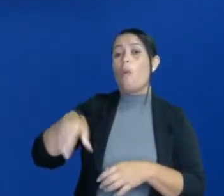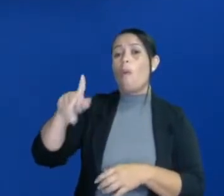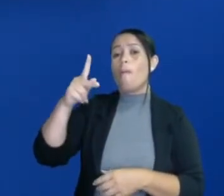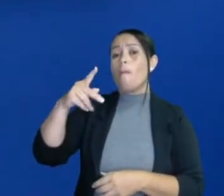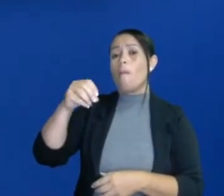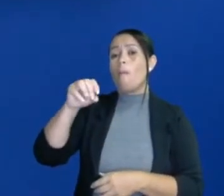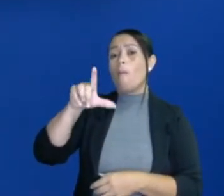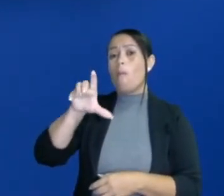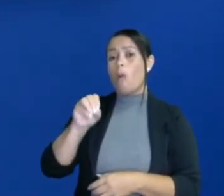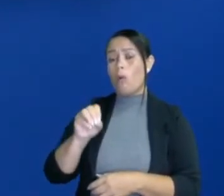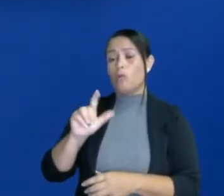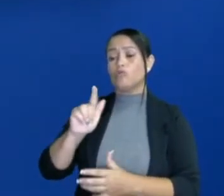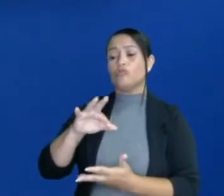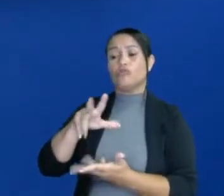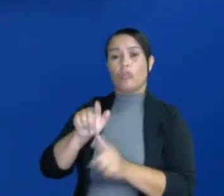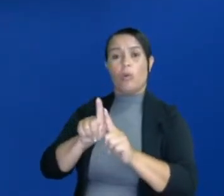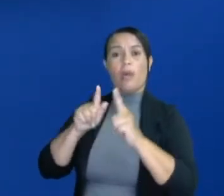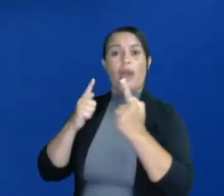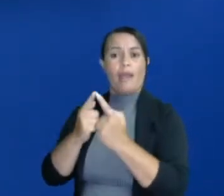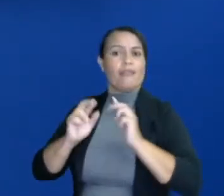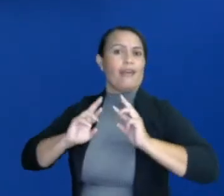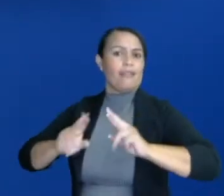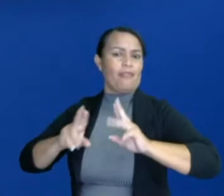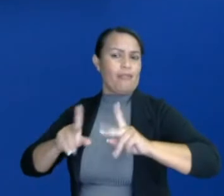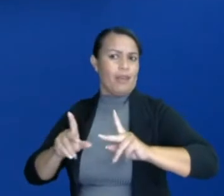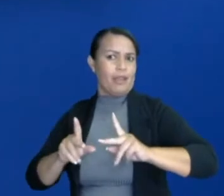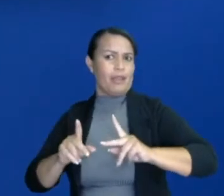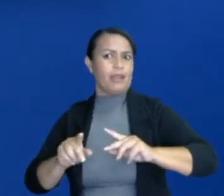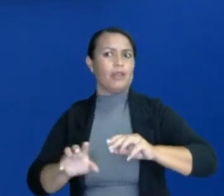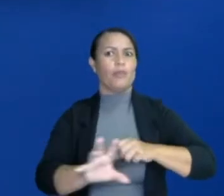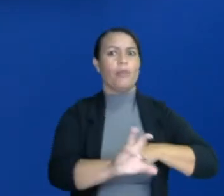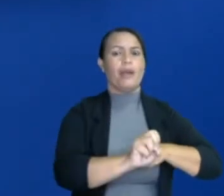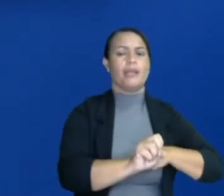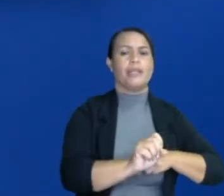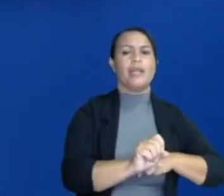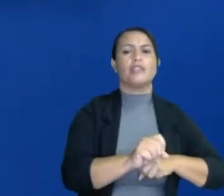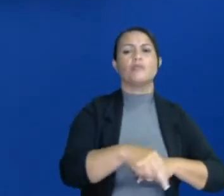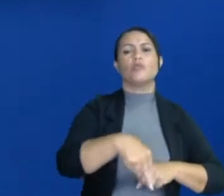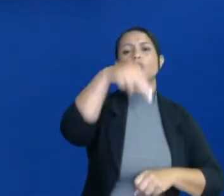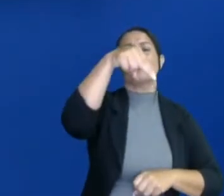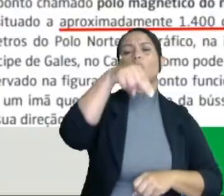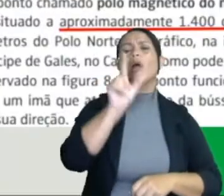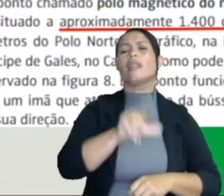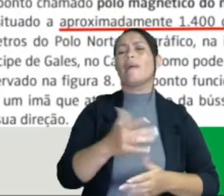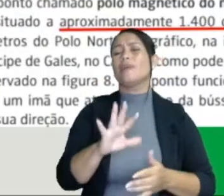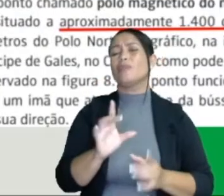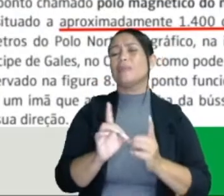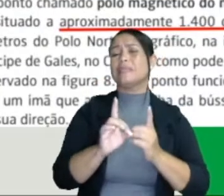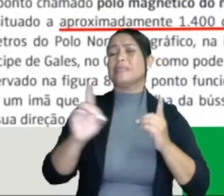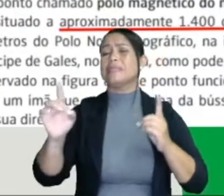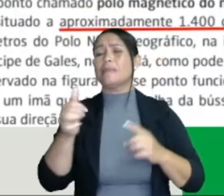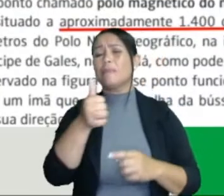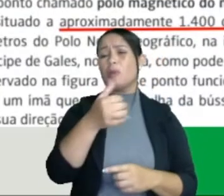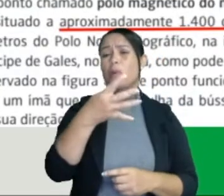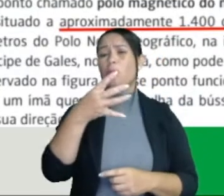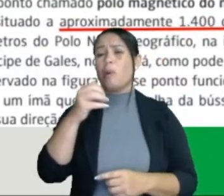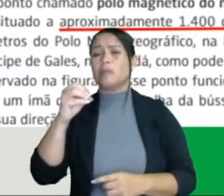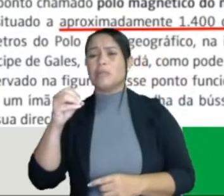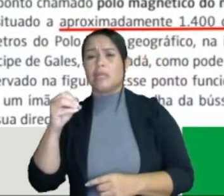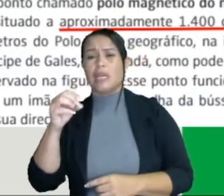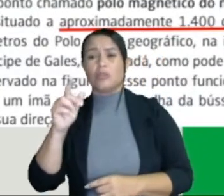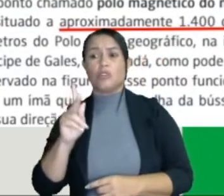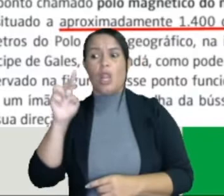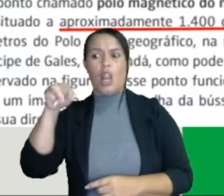considerado norte é diferente do polo magnético norte. Eles, na verdade, têm uma distância aí que é de mais ou menos 1.400 quilômetros